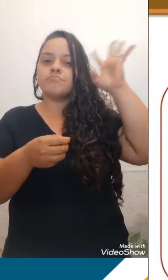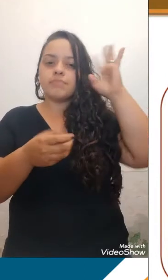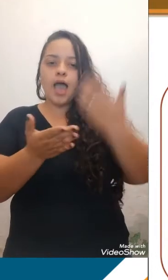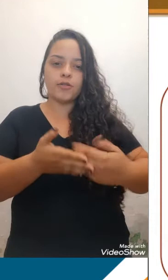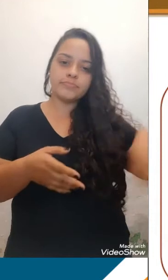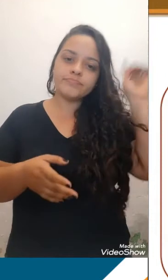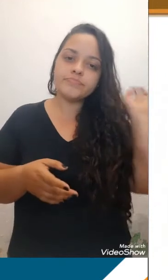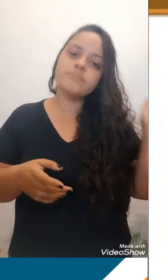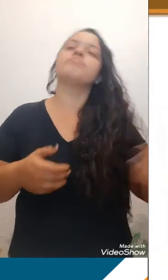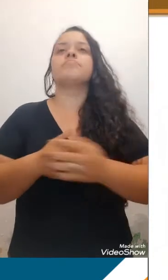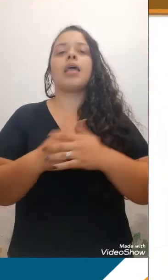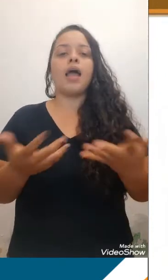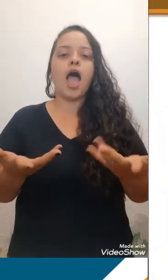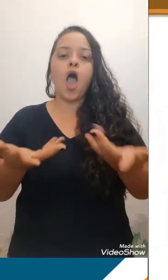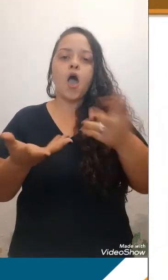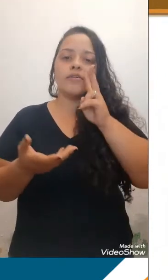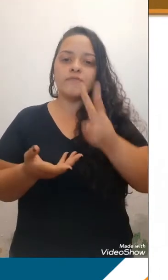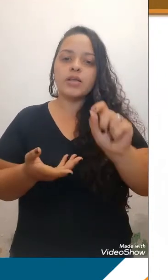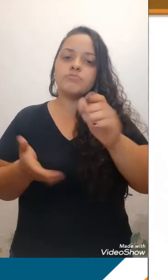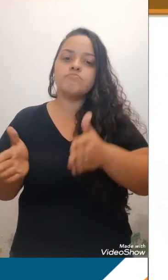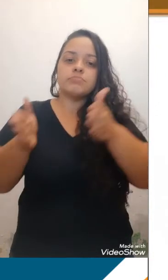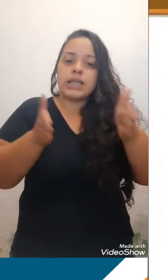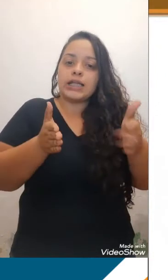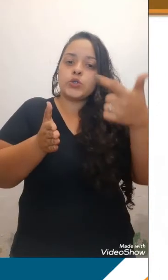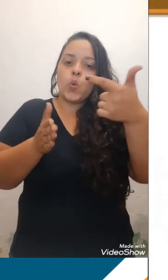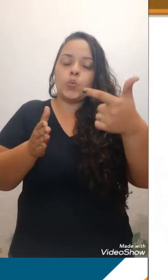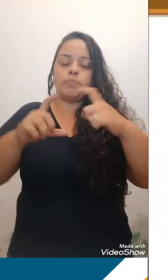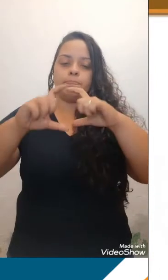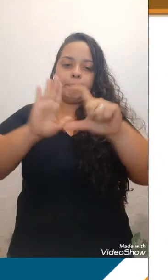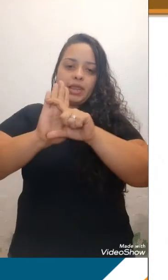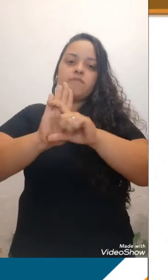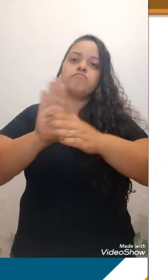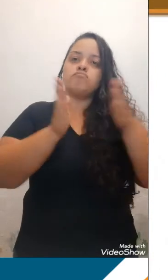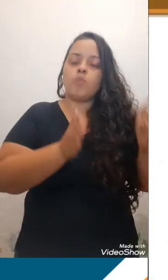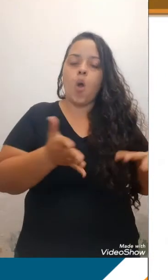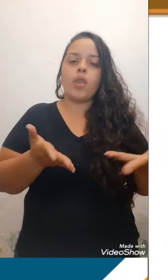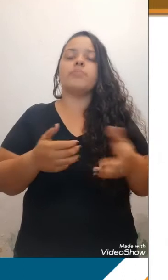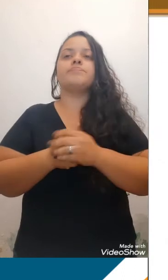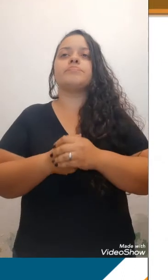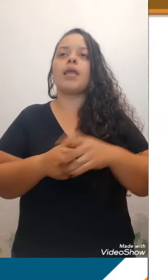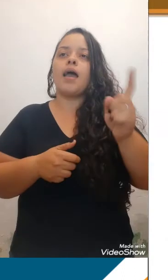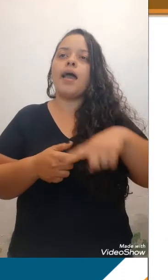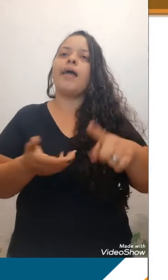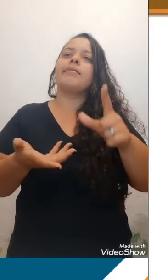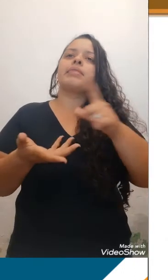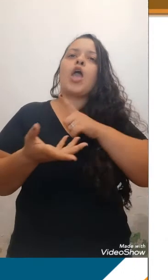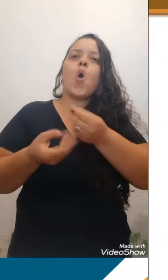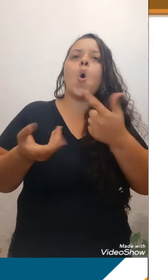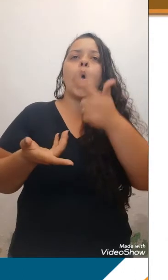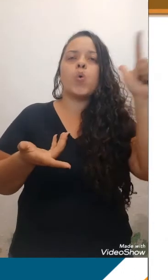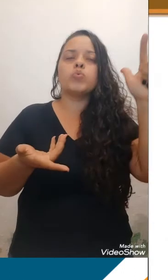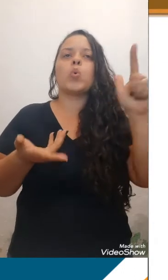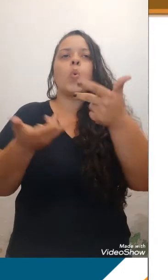essas aulas. Vamos ver o segundo parágrafo de desenvolvimento dessa redação?